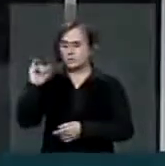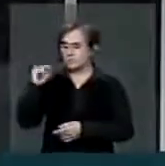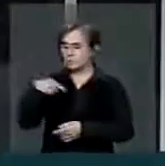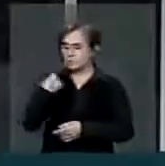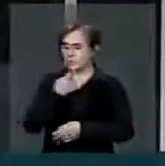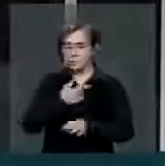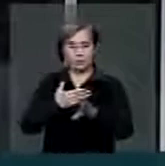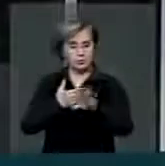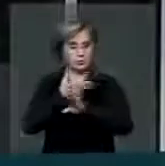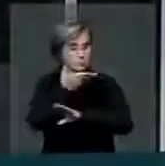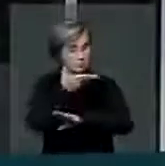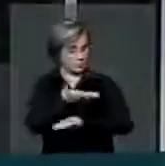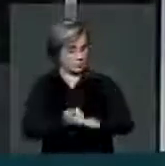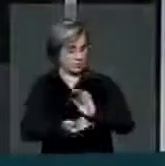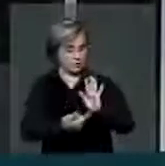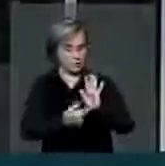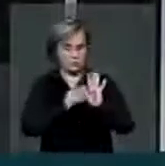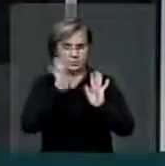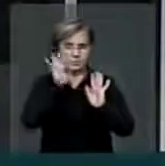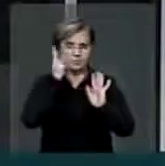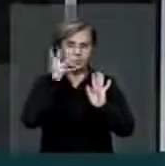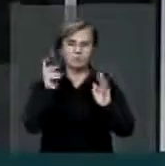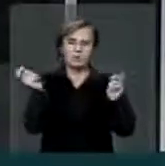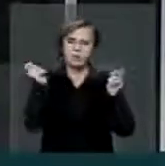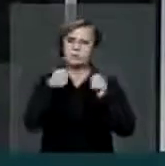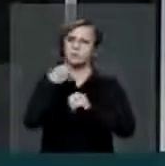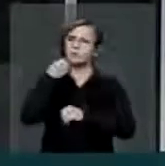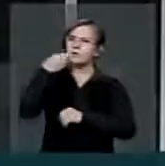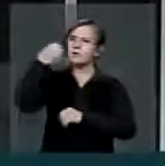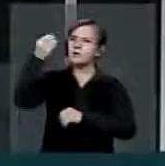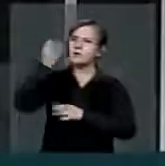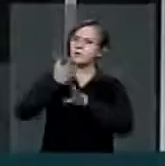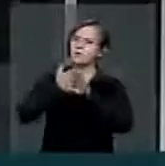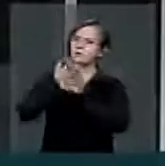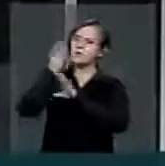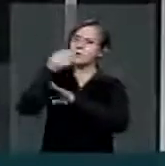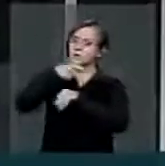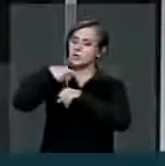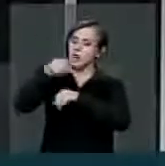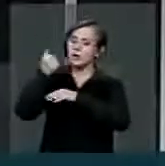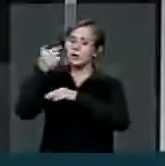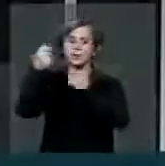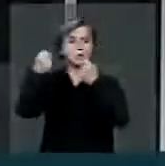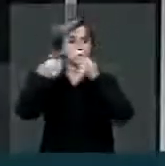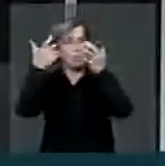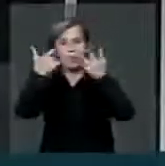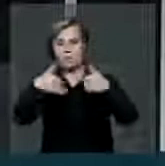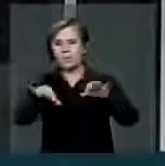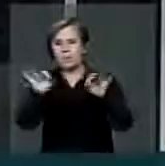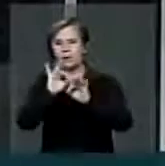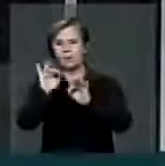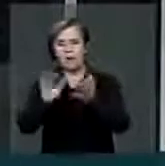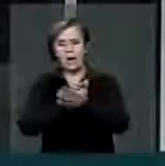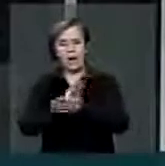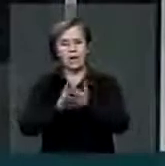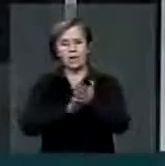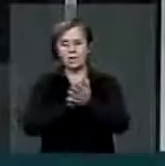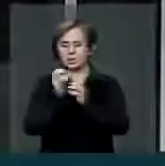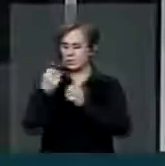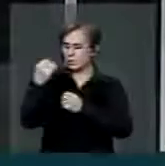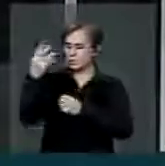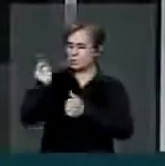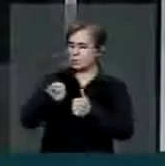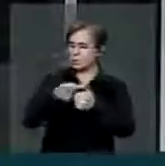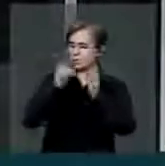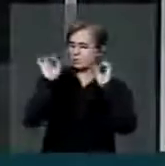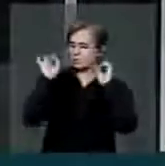aprovássemos aqui uma resolução de que podemos viajar para o exterior sem dar explicação para ninguém, em primeira classe, e que temos o direito de